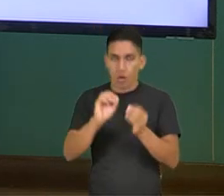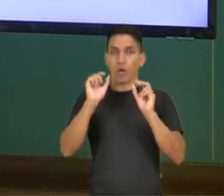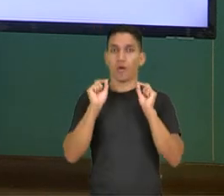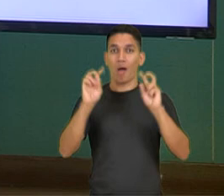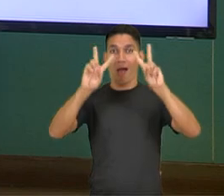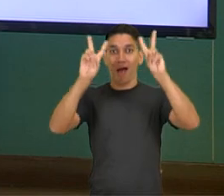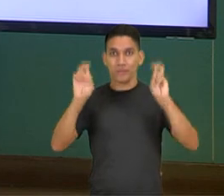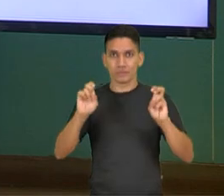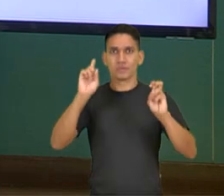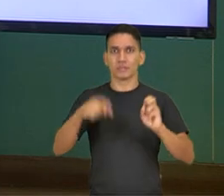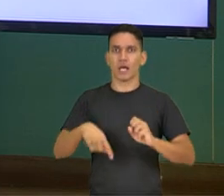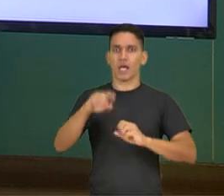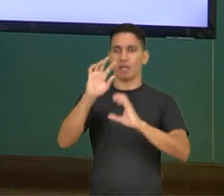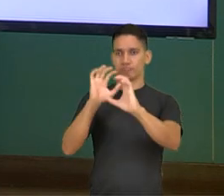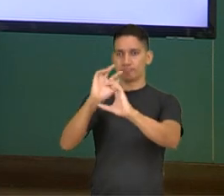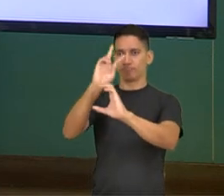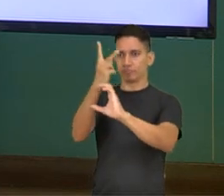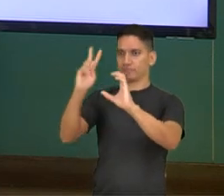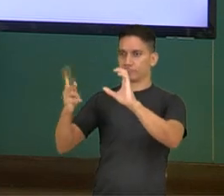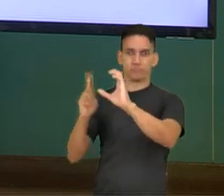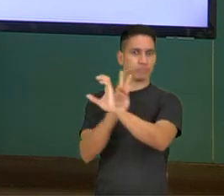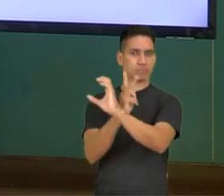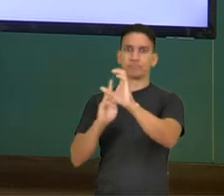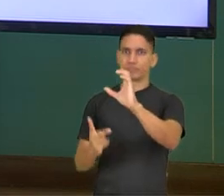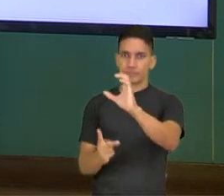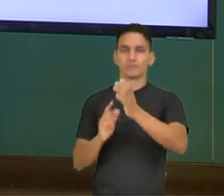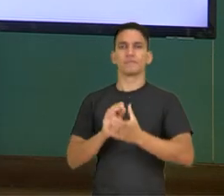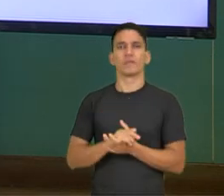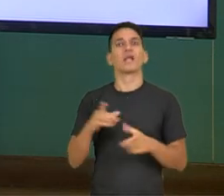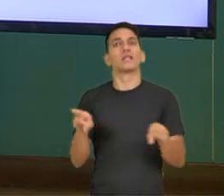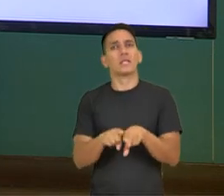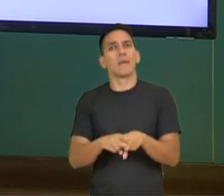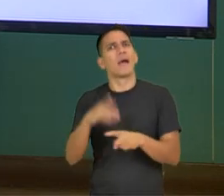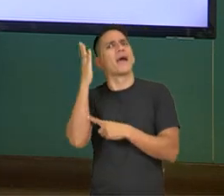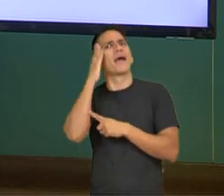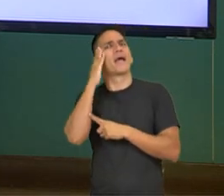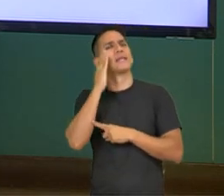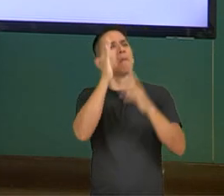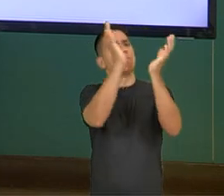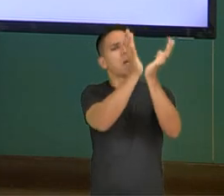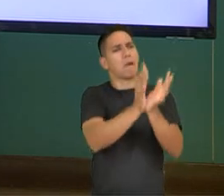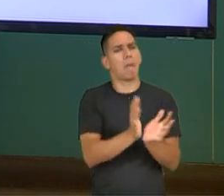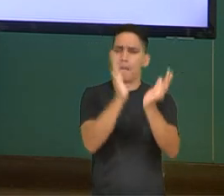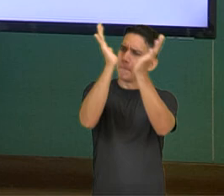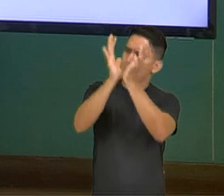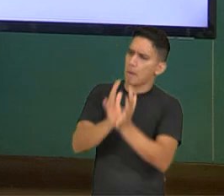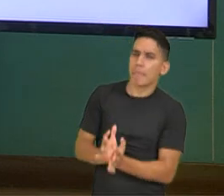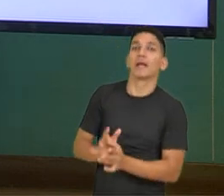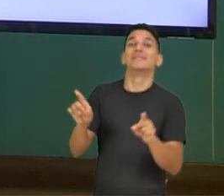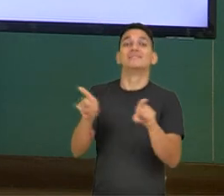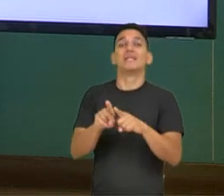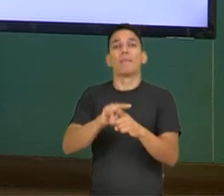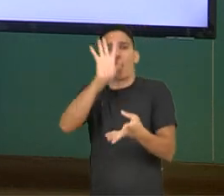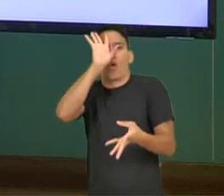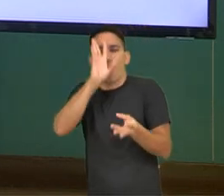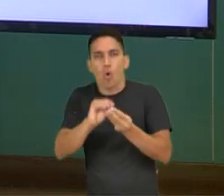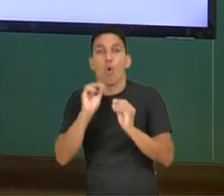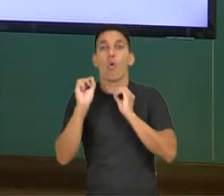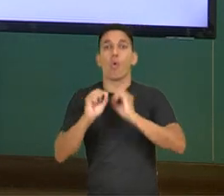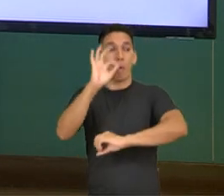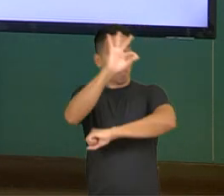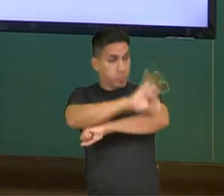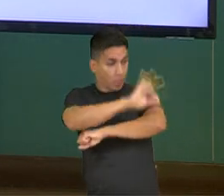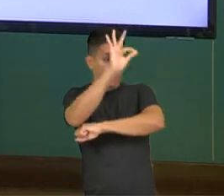o que são os hidrocarbonetos, nós entendemos a classificação dos hidrocarbonetos, compreendemos que o petróleo